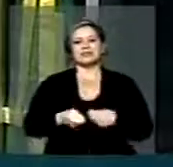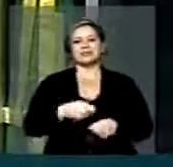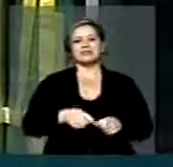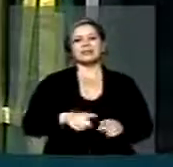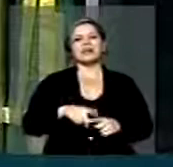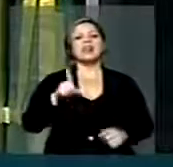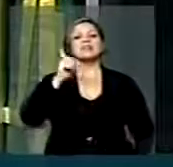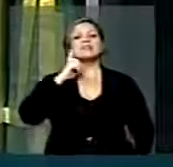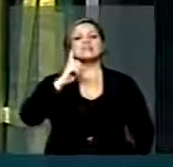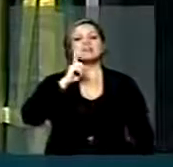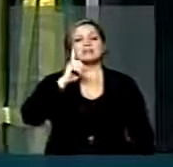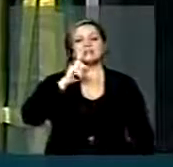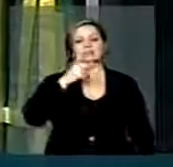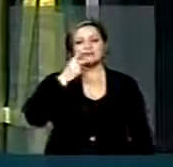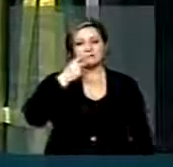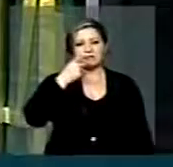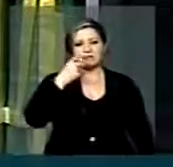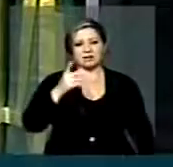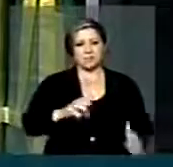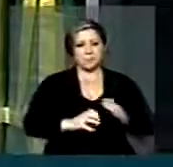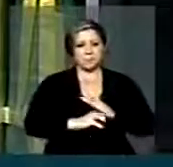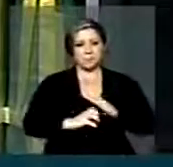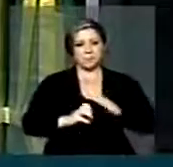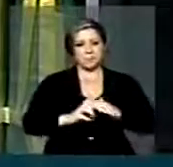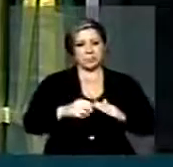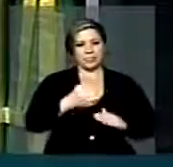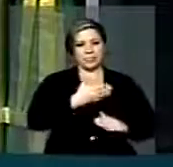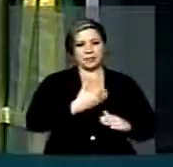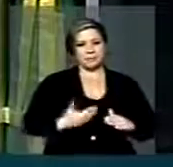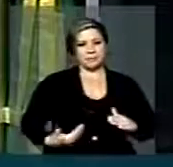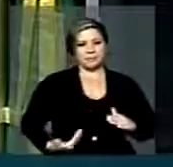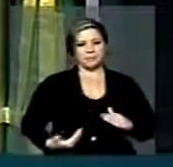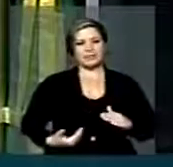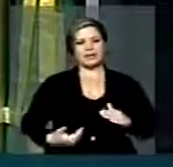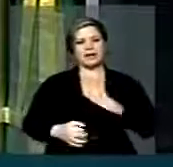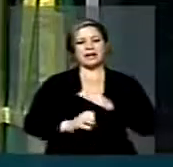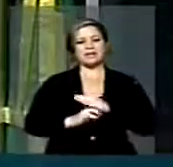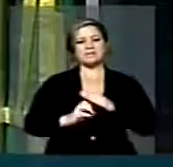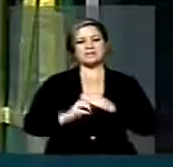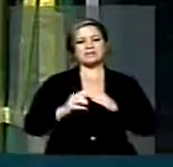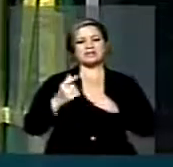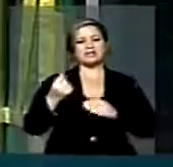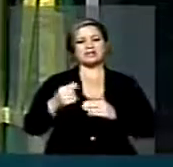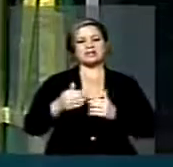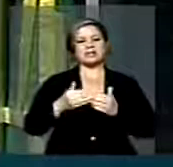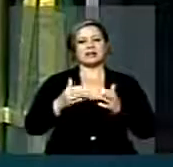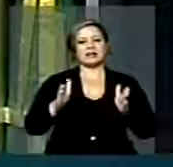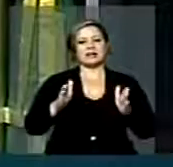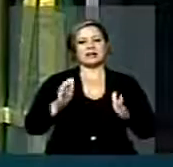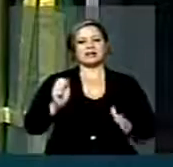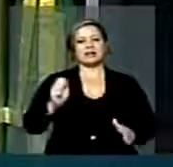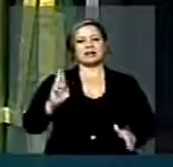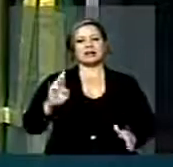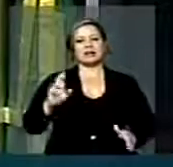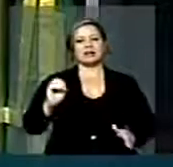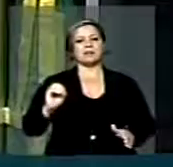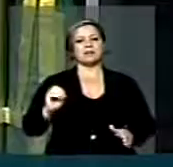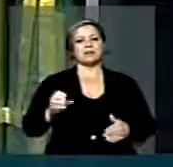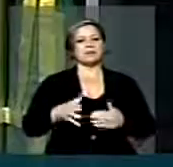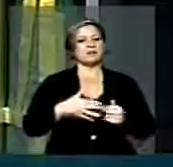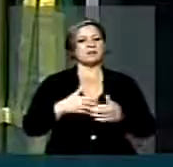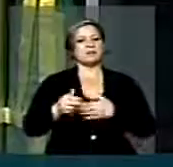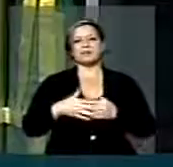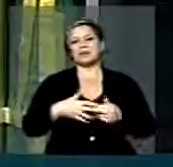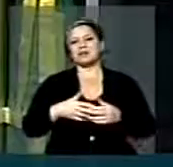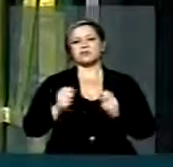chama empresa pública a empresa que tem capital aberto, não a estatal. É a empresa que é negociada em bolsa, qualquer um pode ir lá